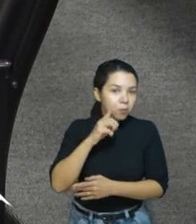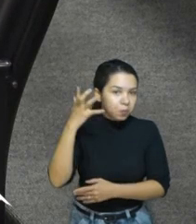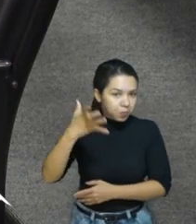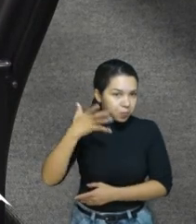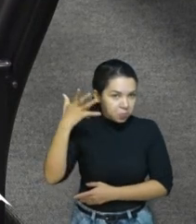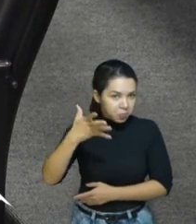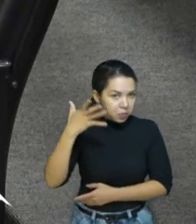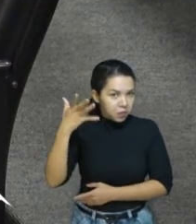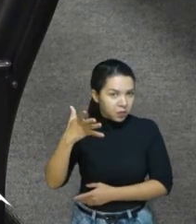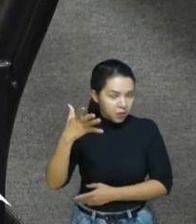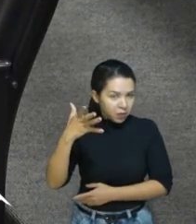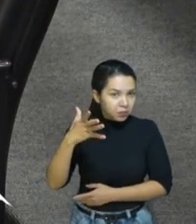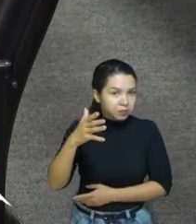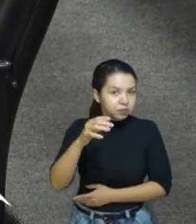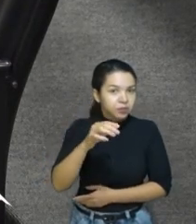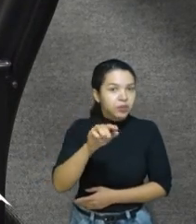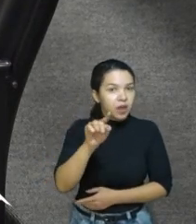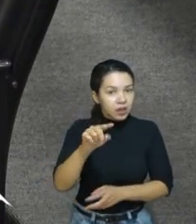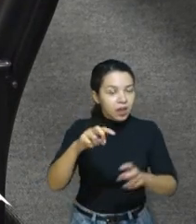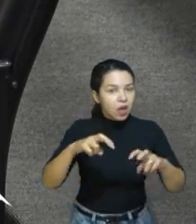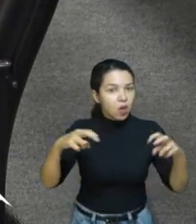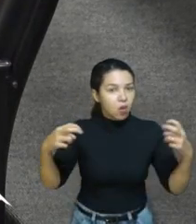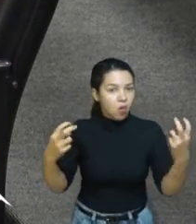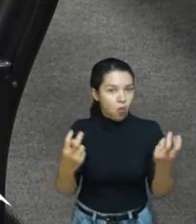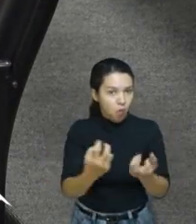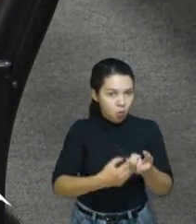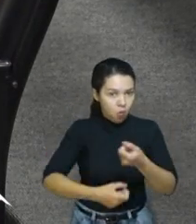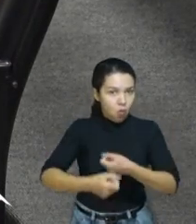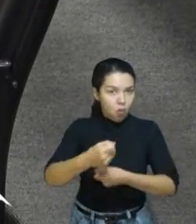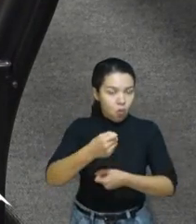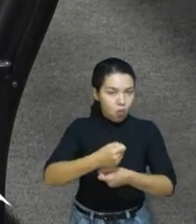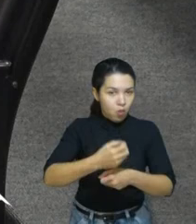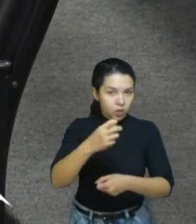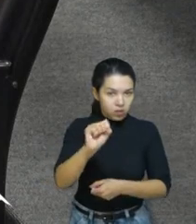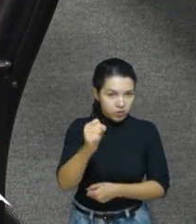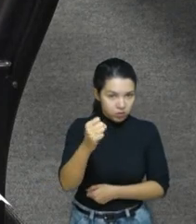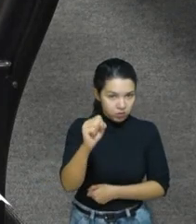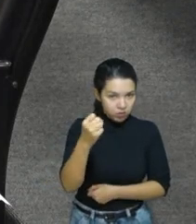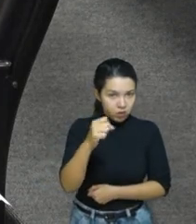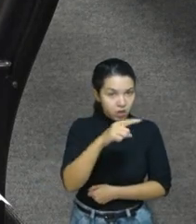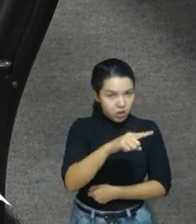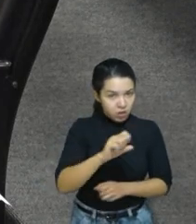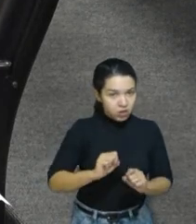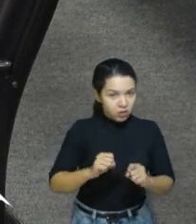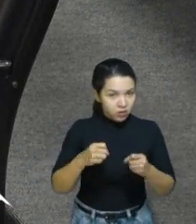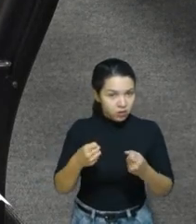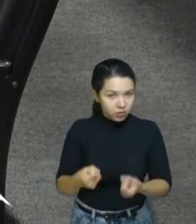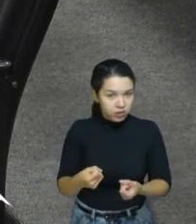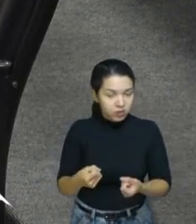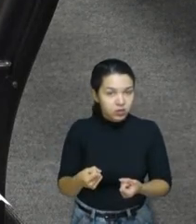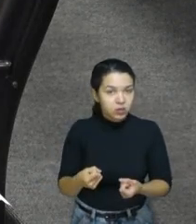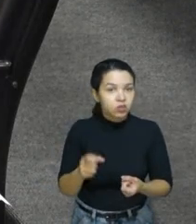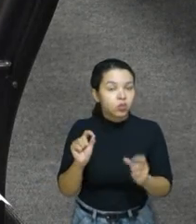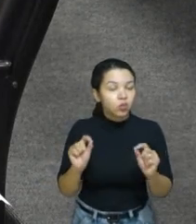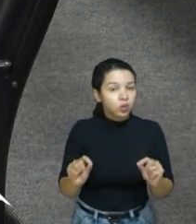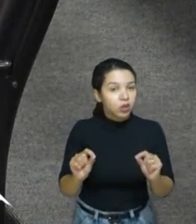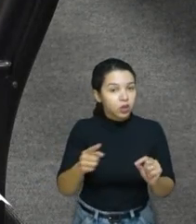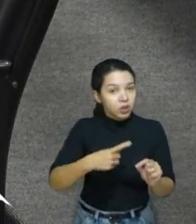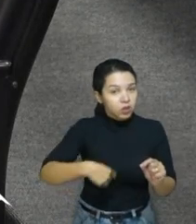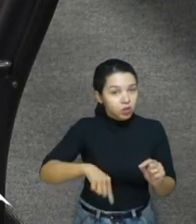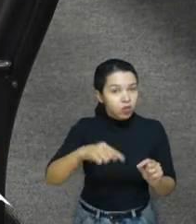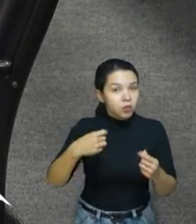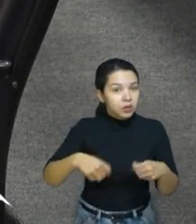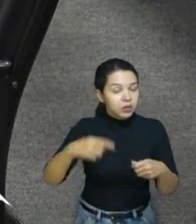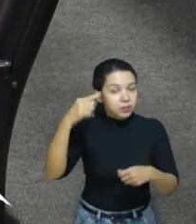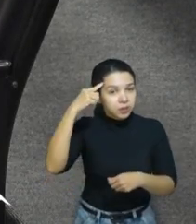discursou para o Senado em 88. E ele defende que a gente tem que considerar, estávamos conversando no carro ontem,